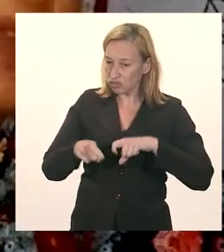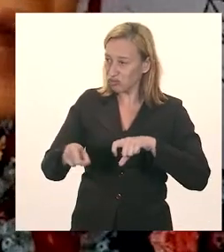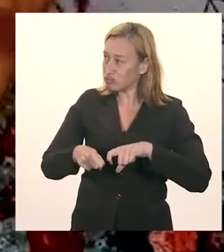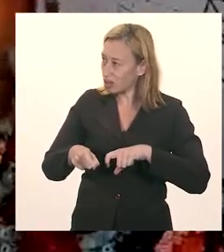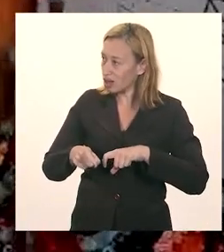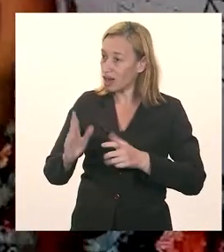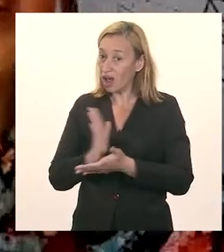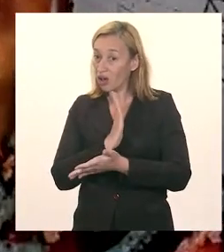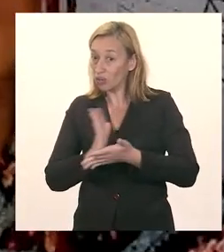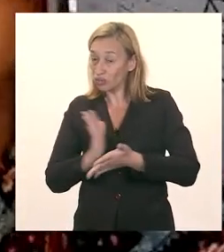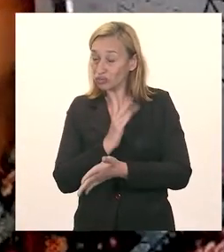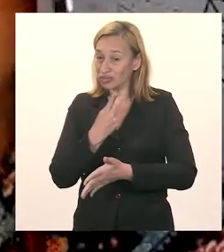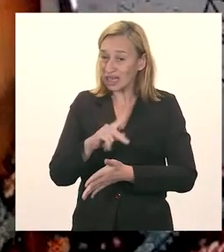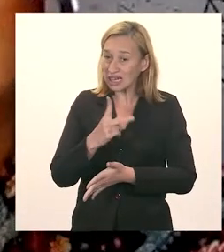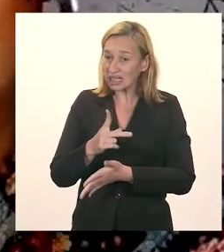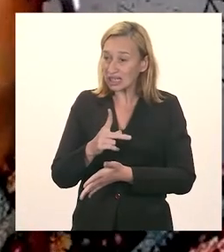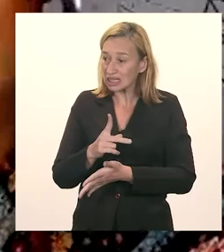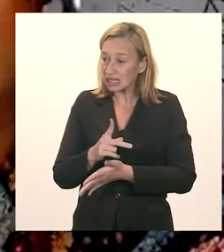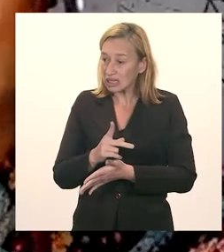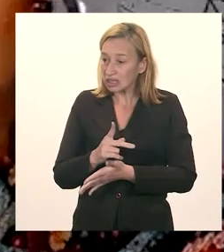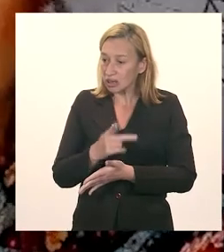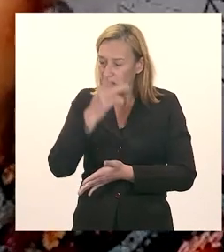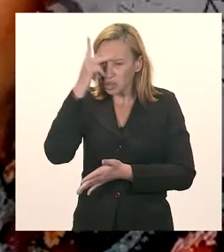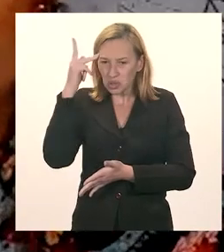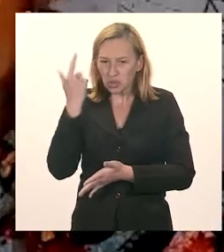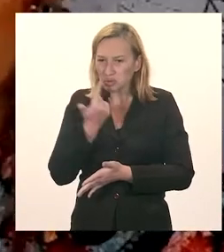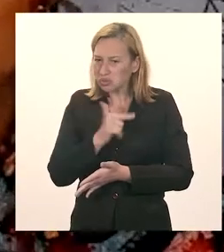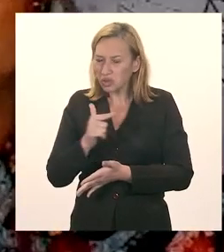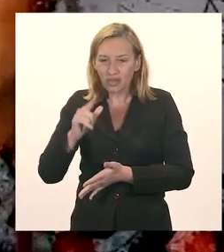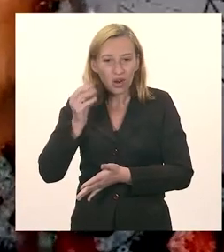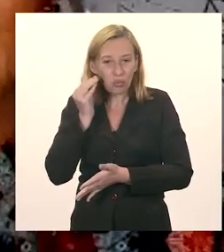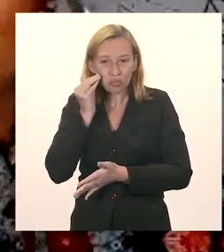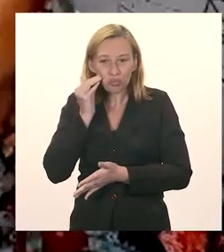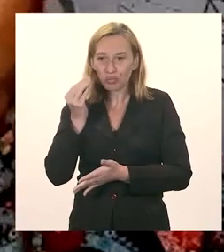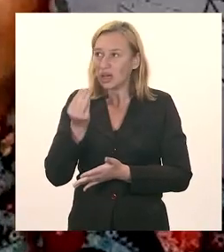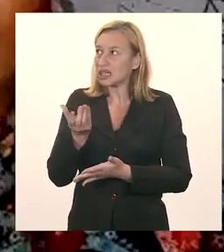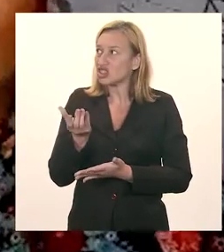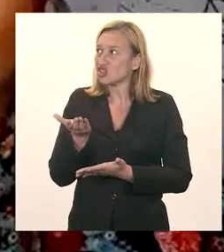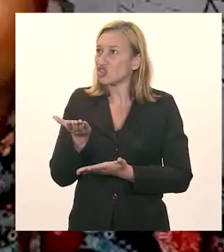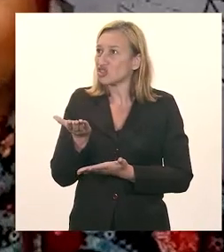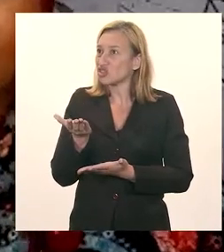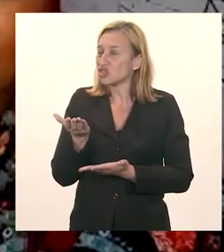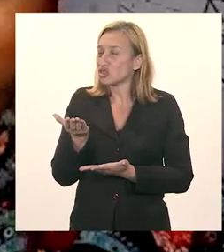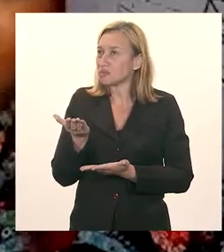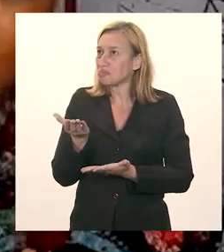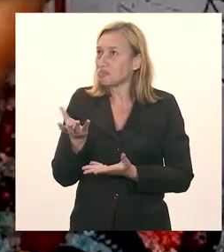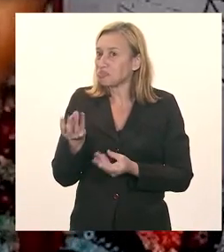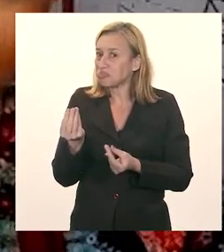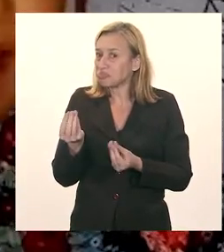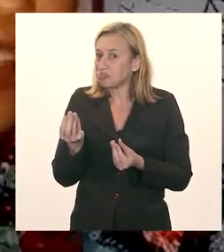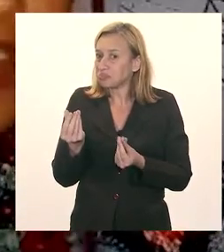rural. Alguns deles não têm, são pessoas que não tiveram oportunidades